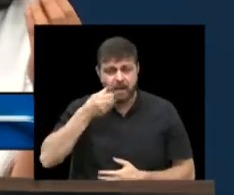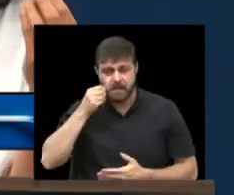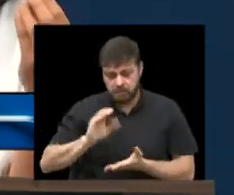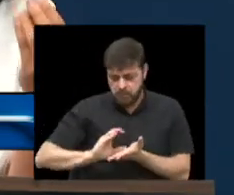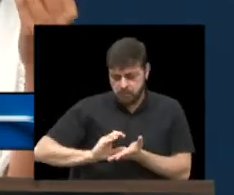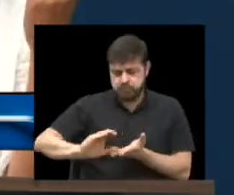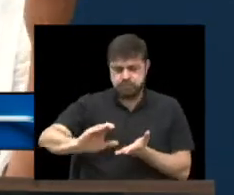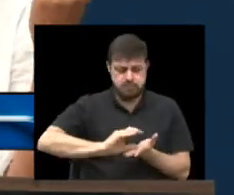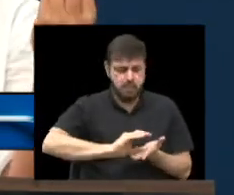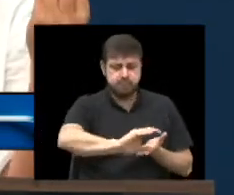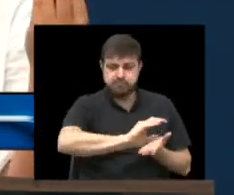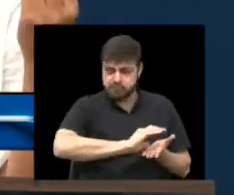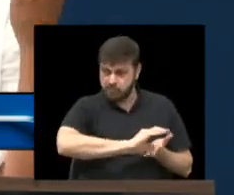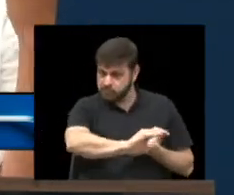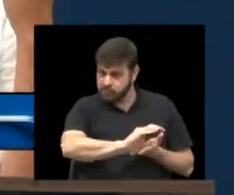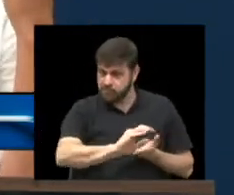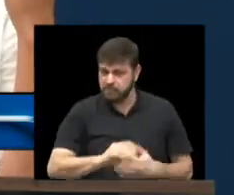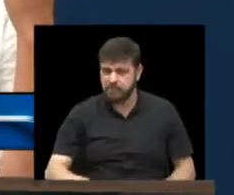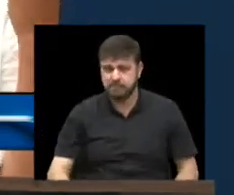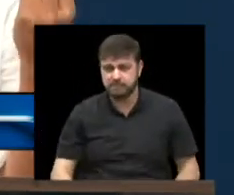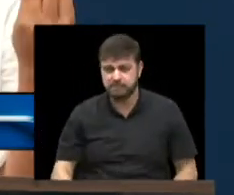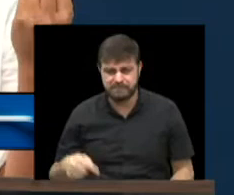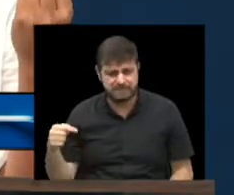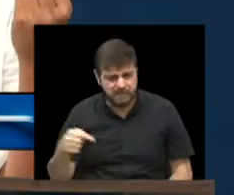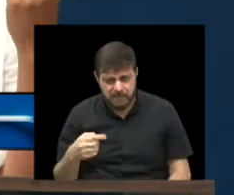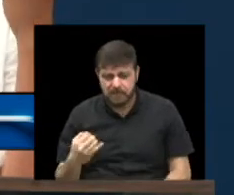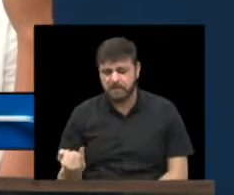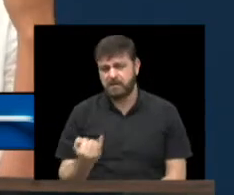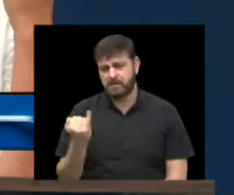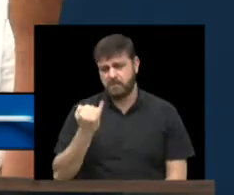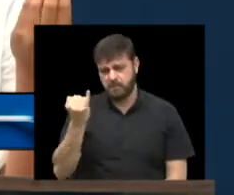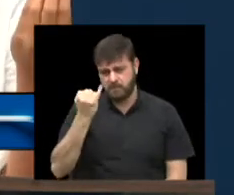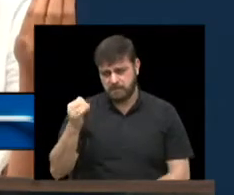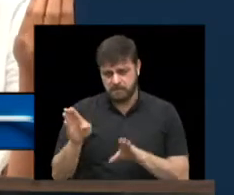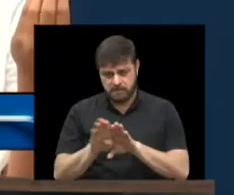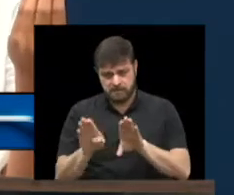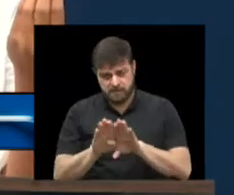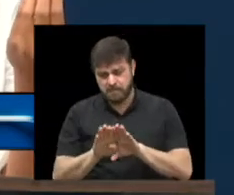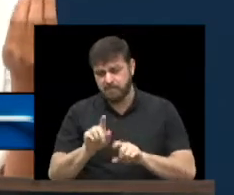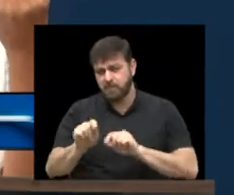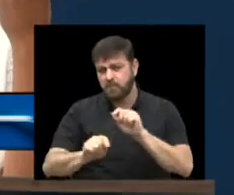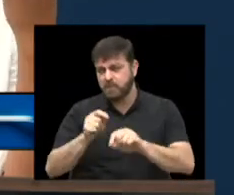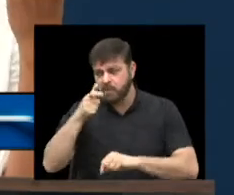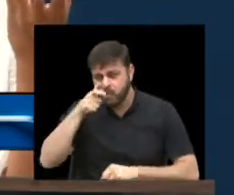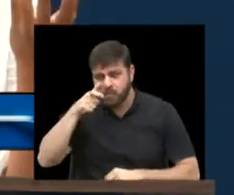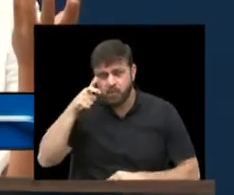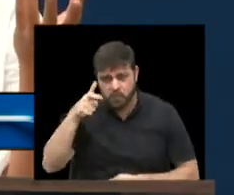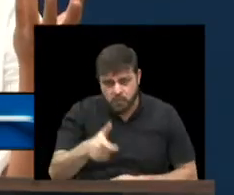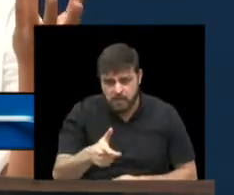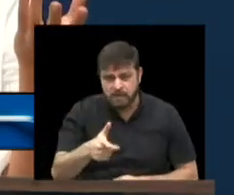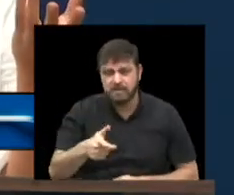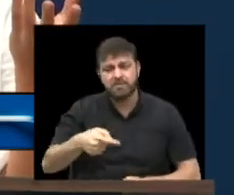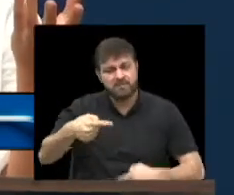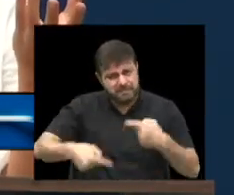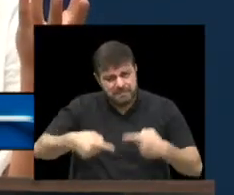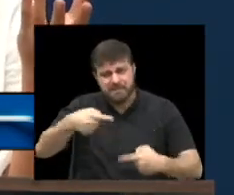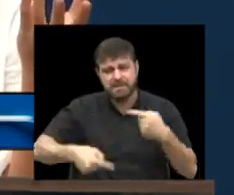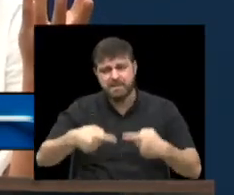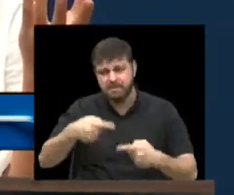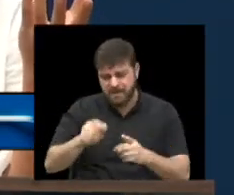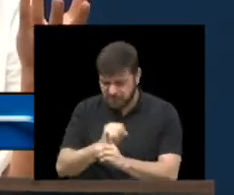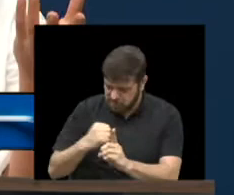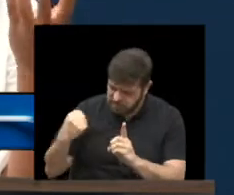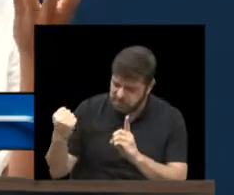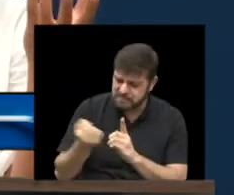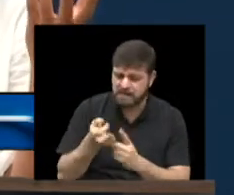municipal. E que, portanto, dado a importância, o interesse disso Isso tem que ser um debate feito com a